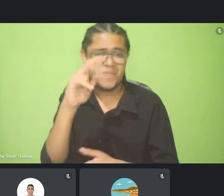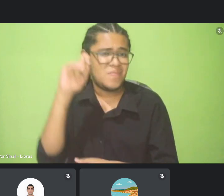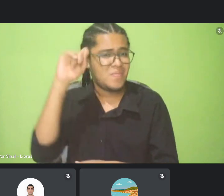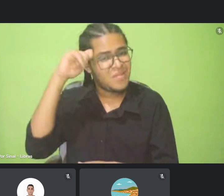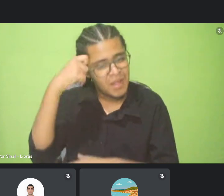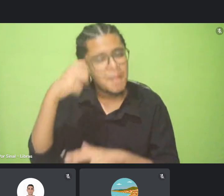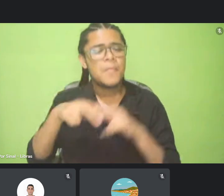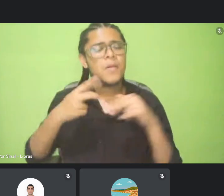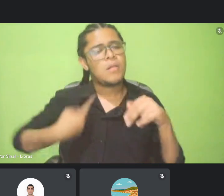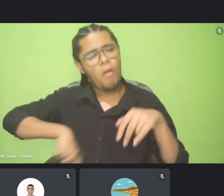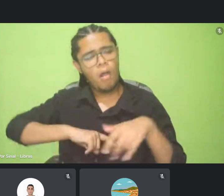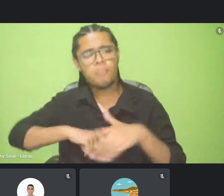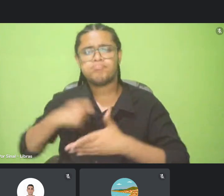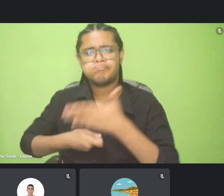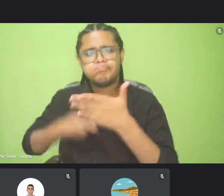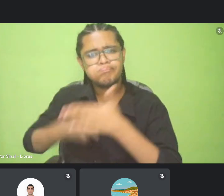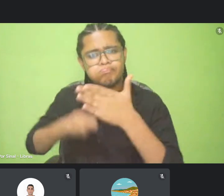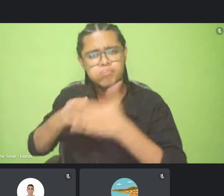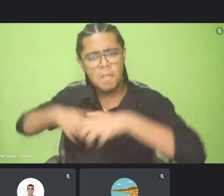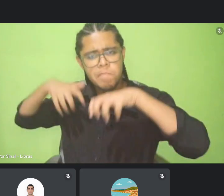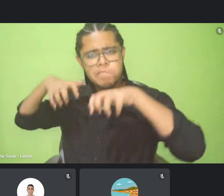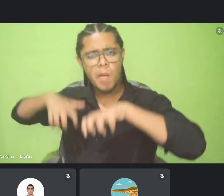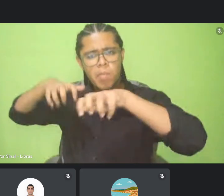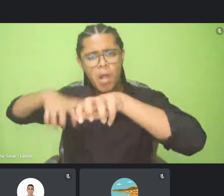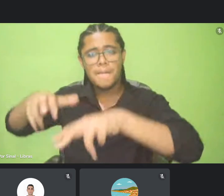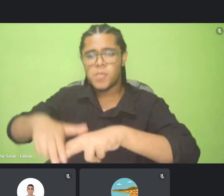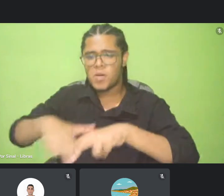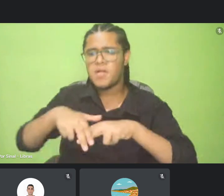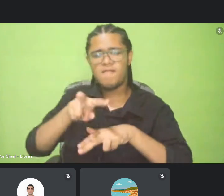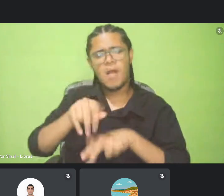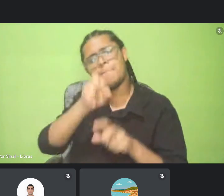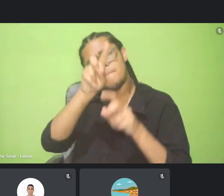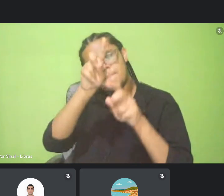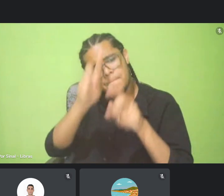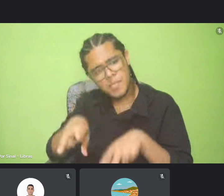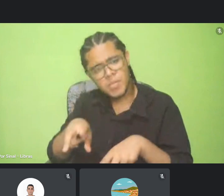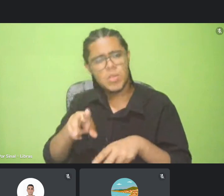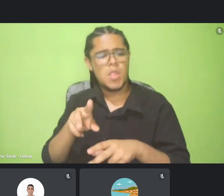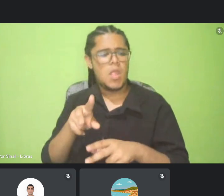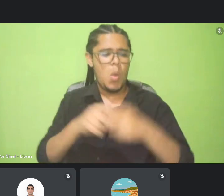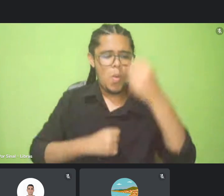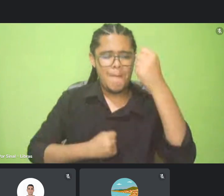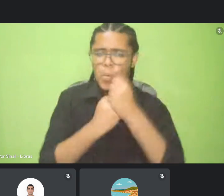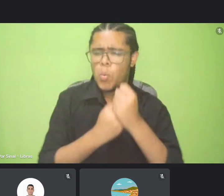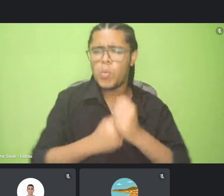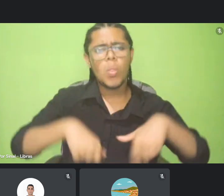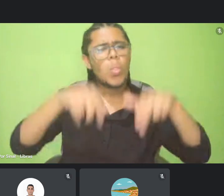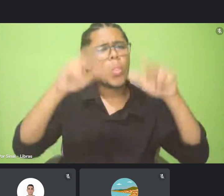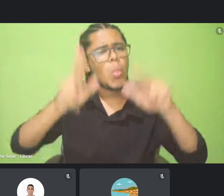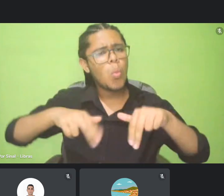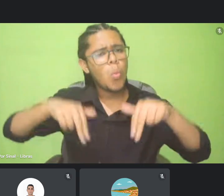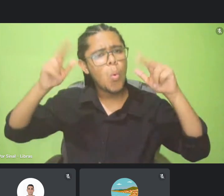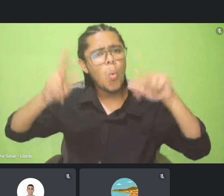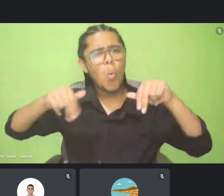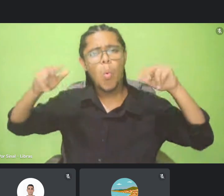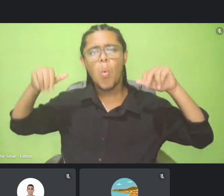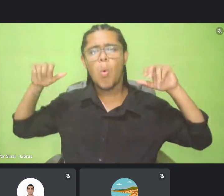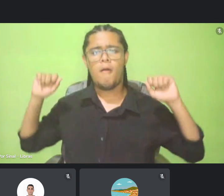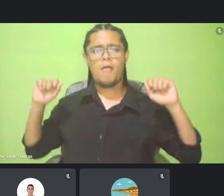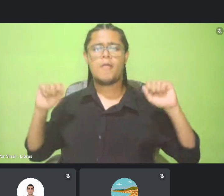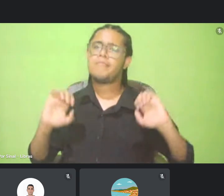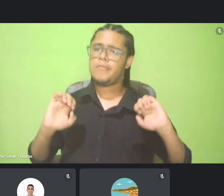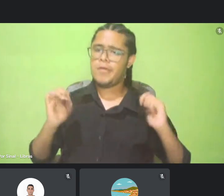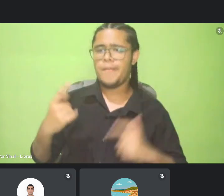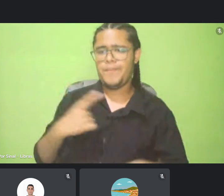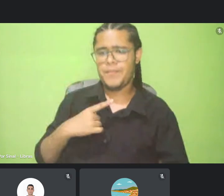é que a gente marcha até hoje e que a gente não abandona essa bandeira. Sei que a gente tem as nossas falhas